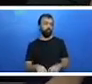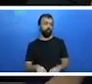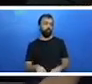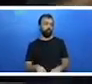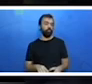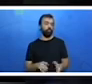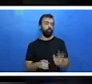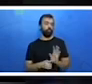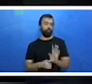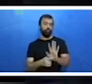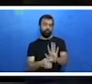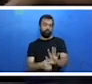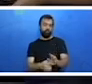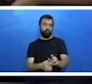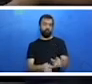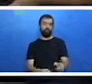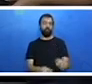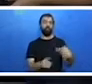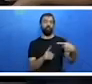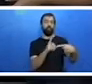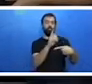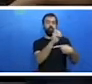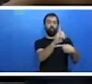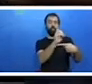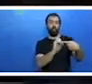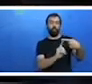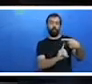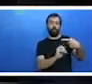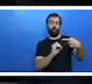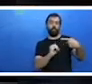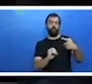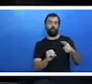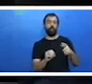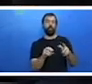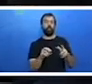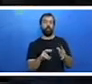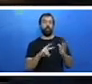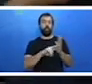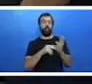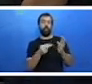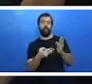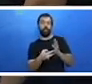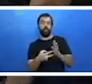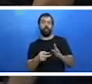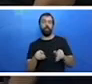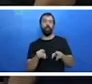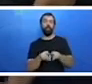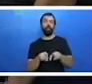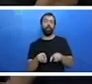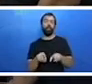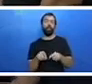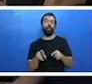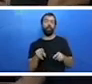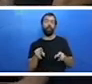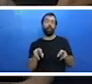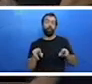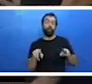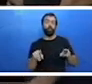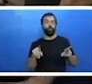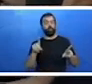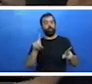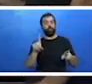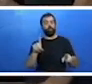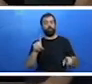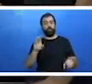forma, pessoal, o 0,1. Olha quantas maneiras que eu tenho de representar 1/10. A fração,